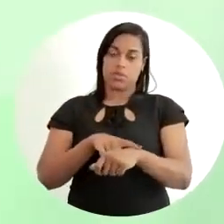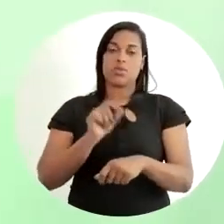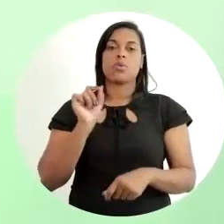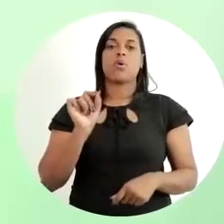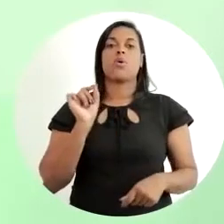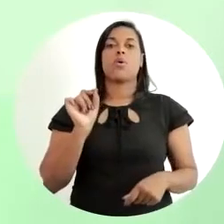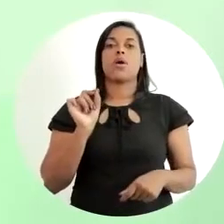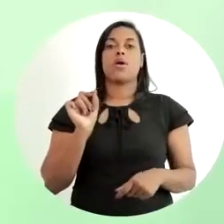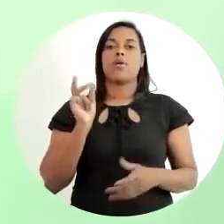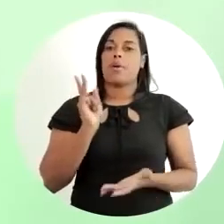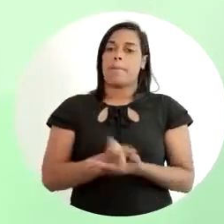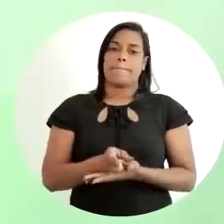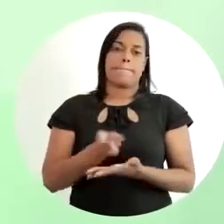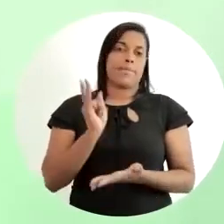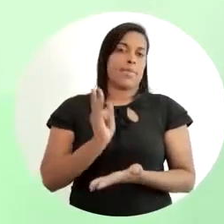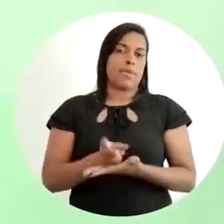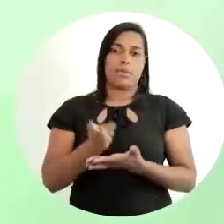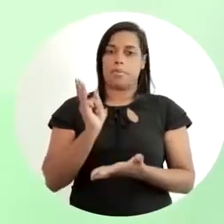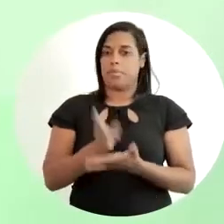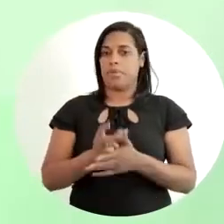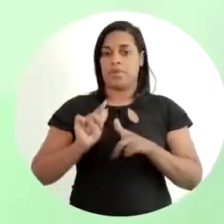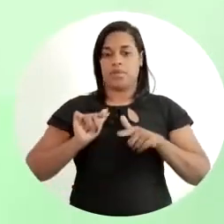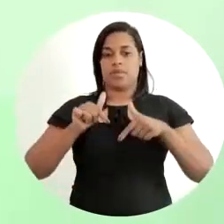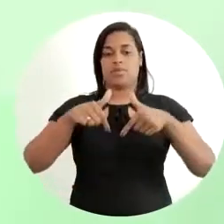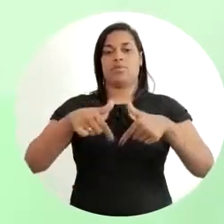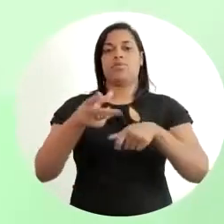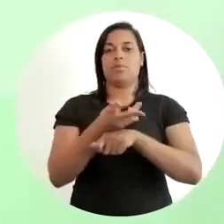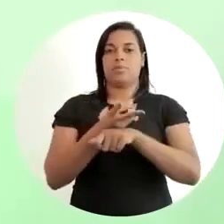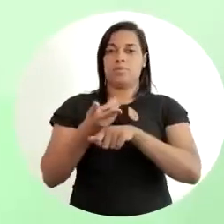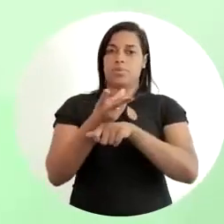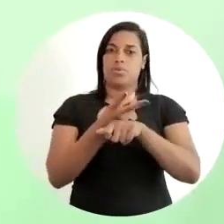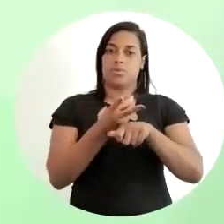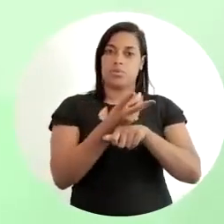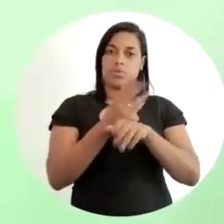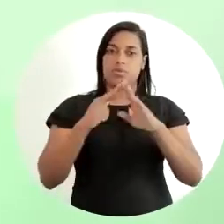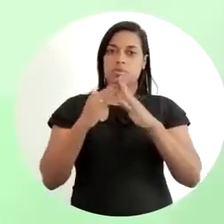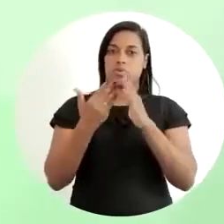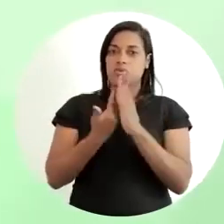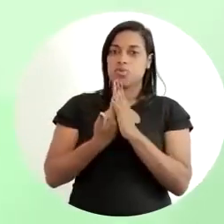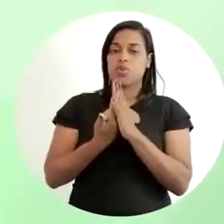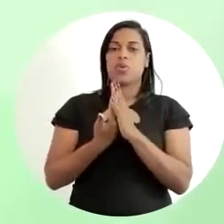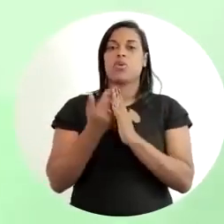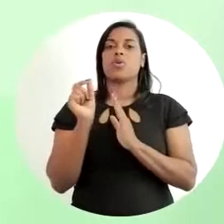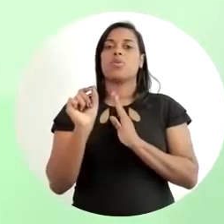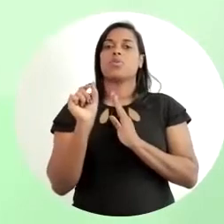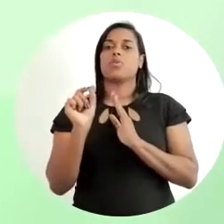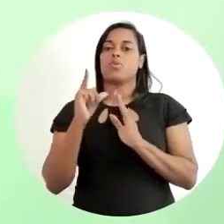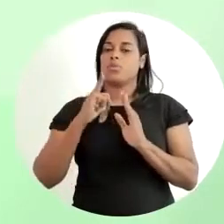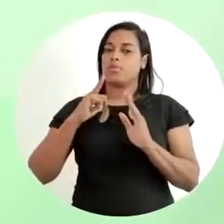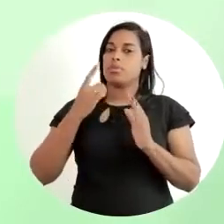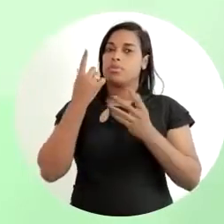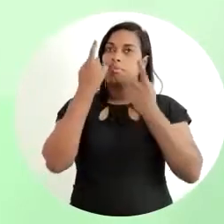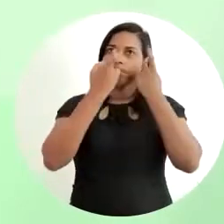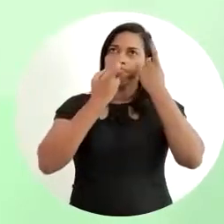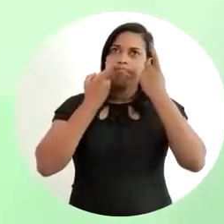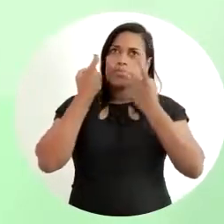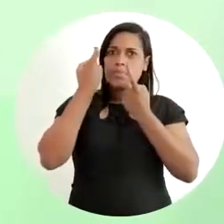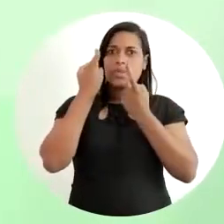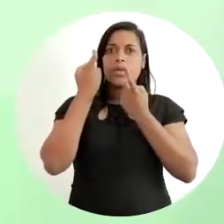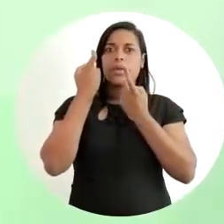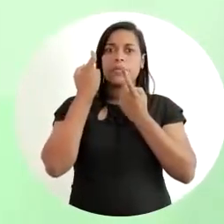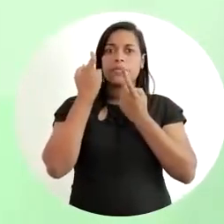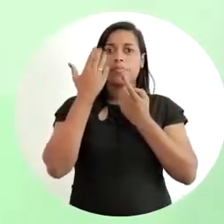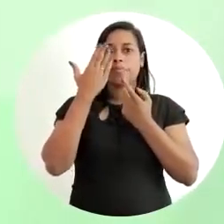período vão permanecer em luta, buscando uma escola que estivesse preocupada